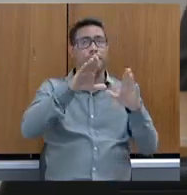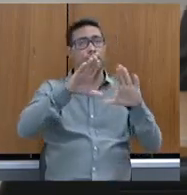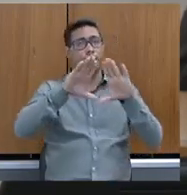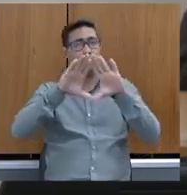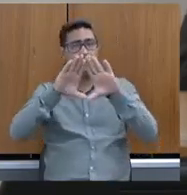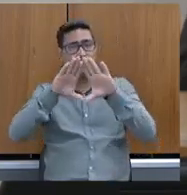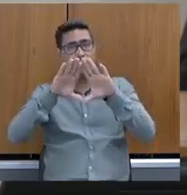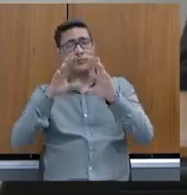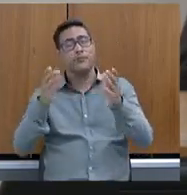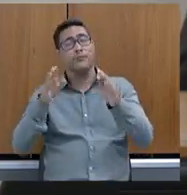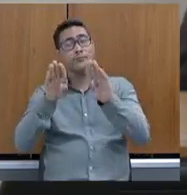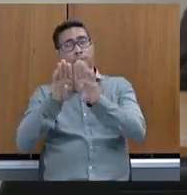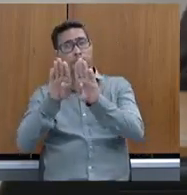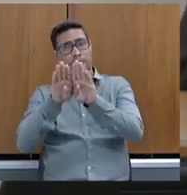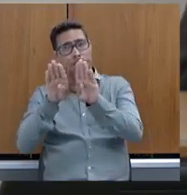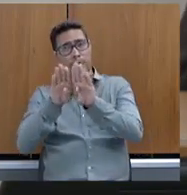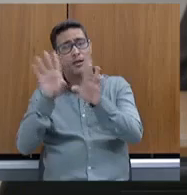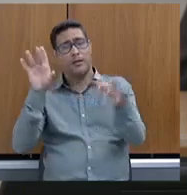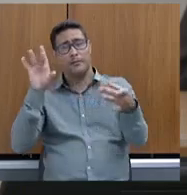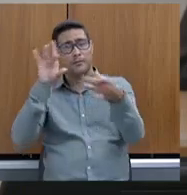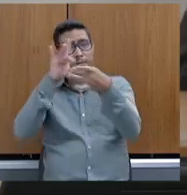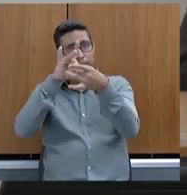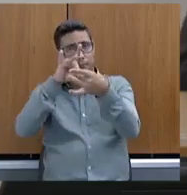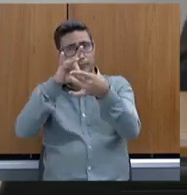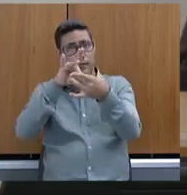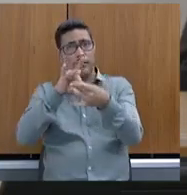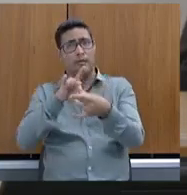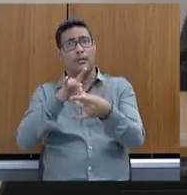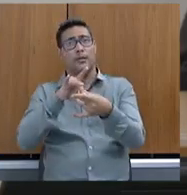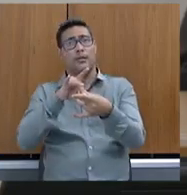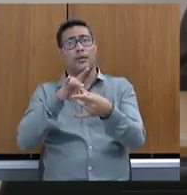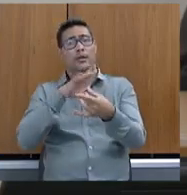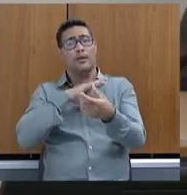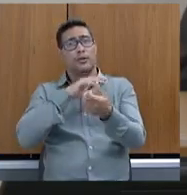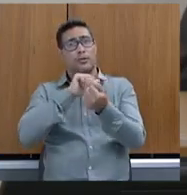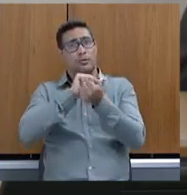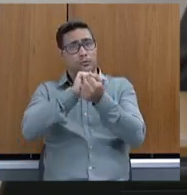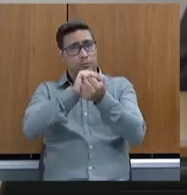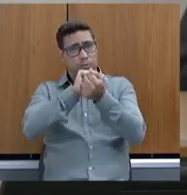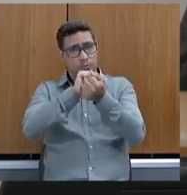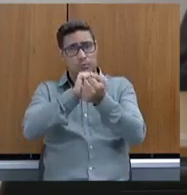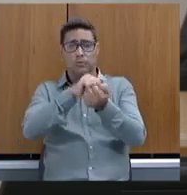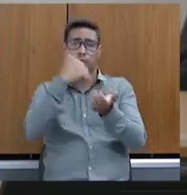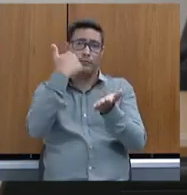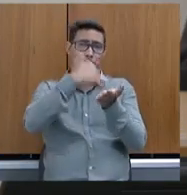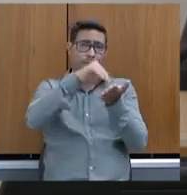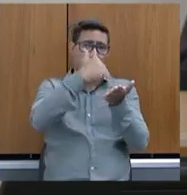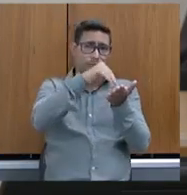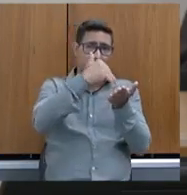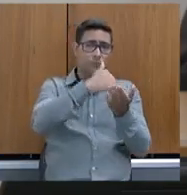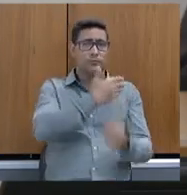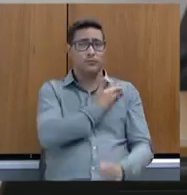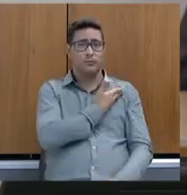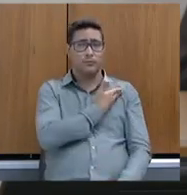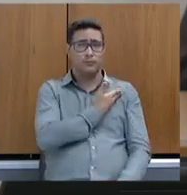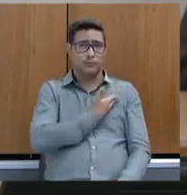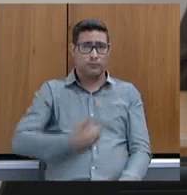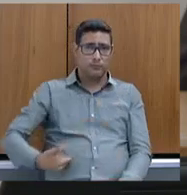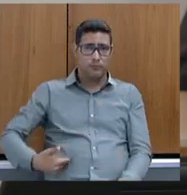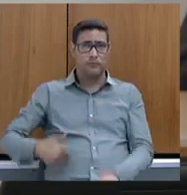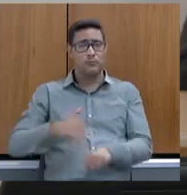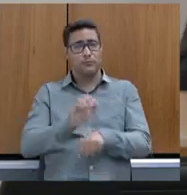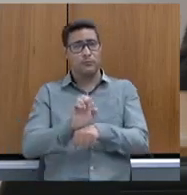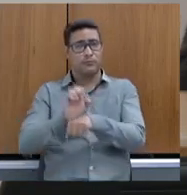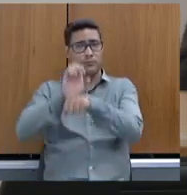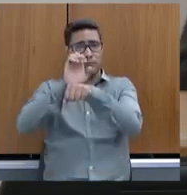tanto quanto nessa parceria realizada junto a secretaria ao governo do estado e